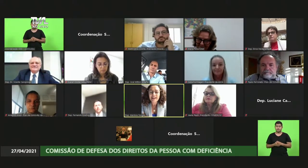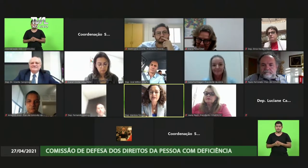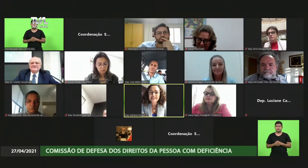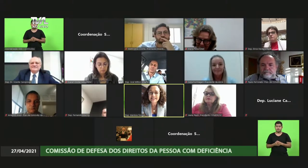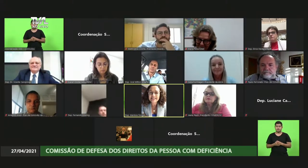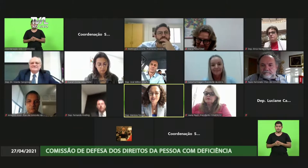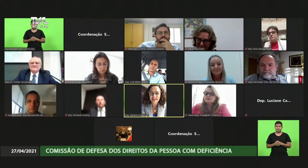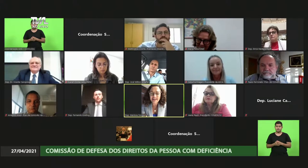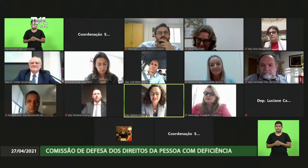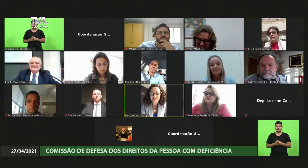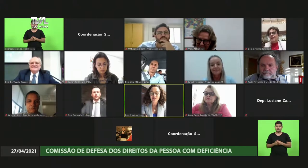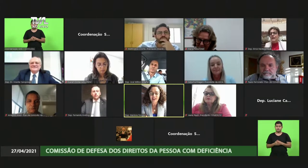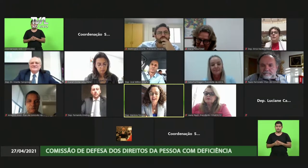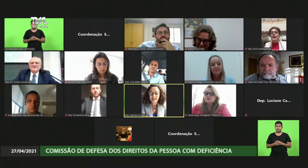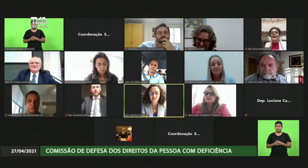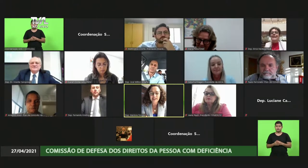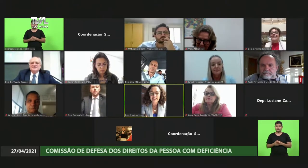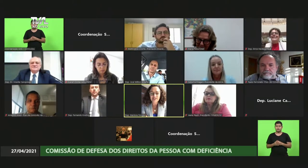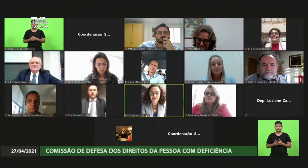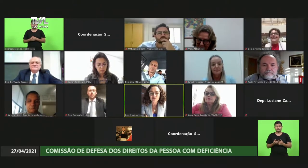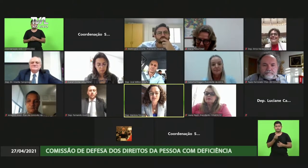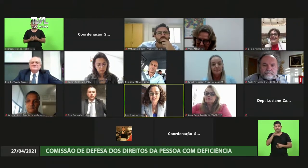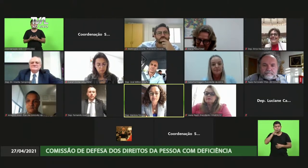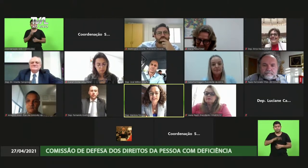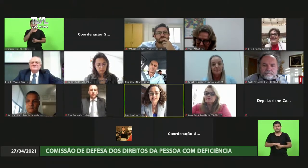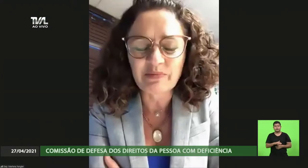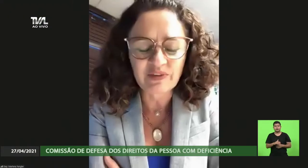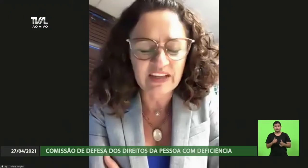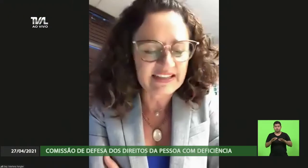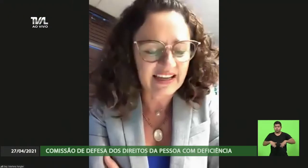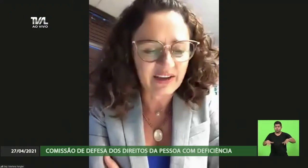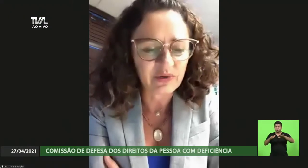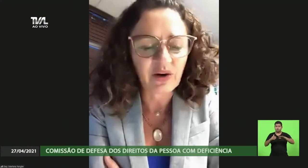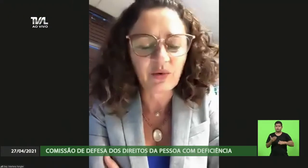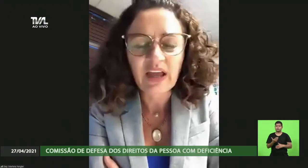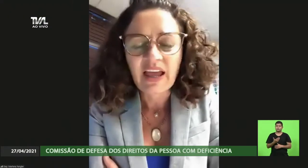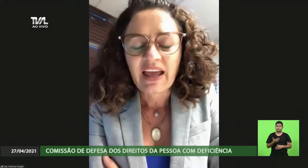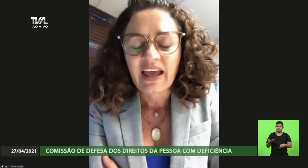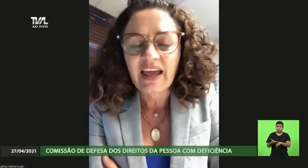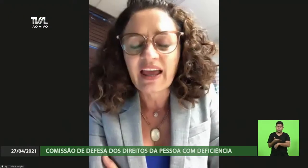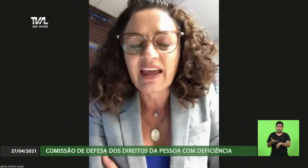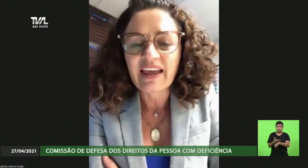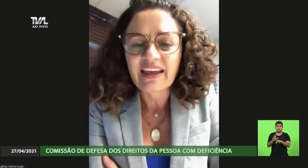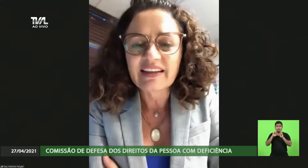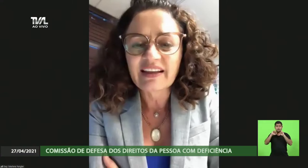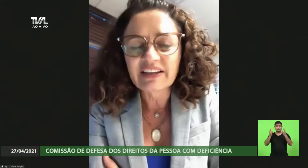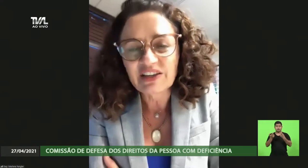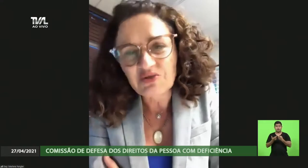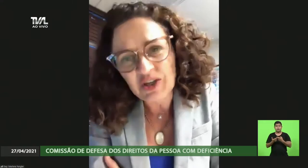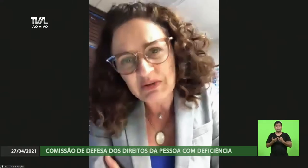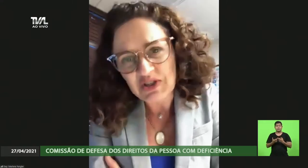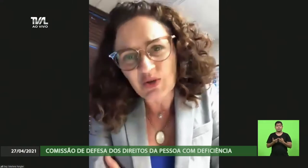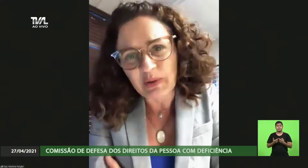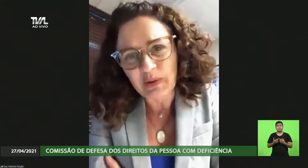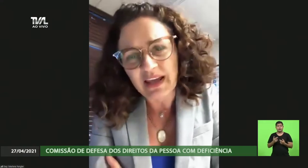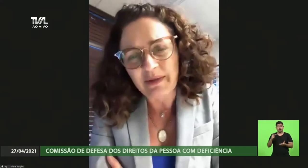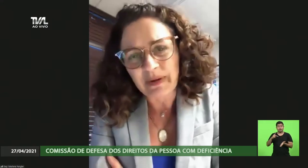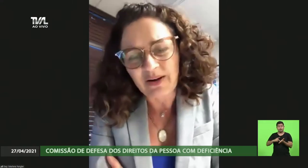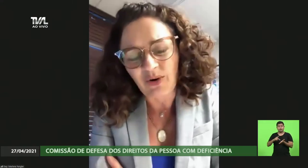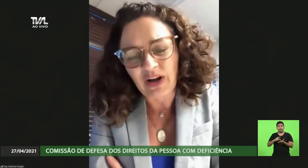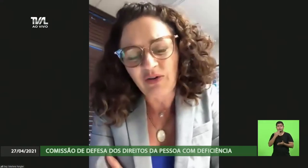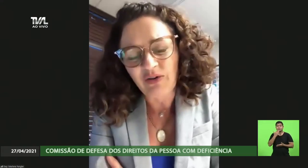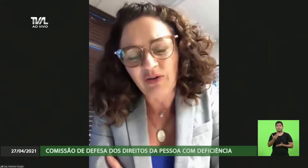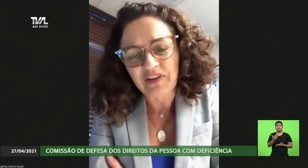Boa tarde, presidente. Boa tarde, colegas. Boa tarde a todos os que participam dessa reunião. Na verdade, eu tinha pedido